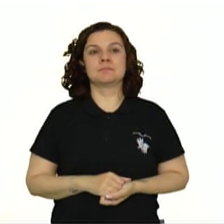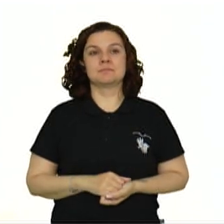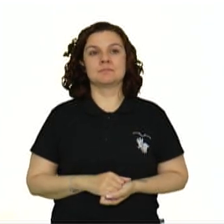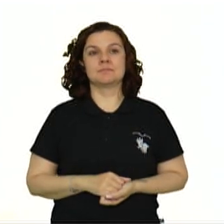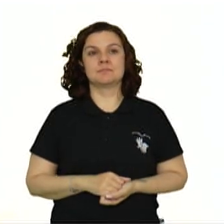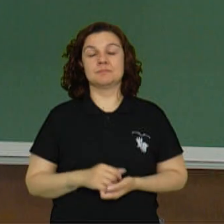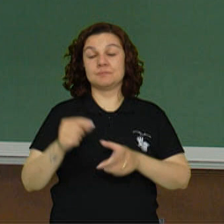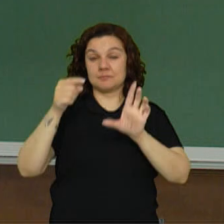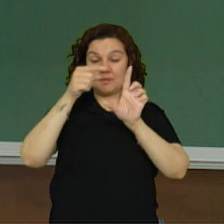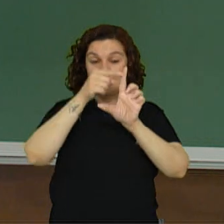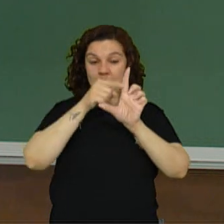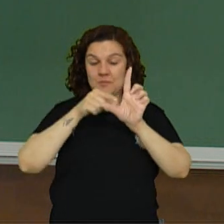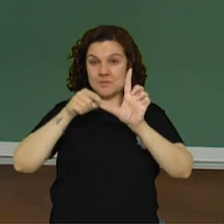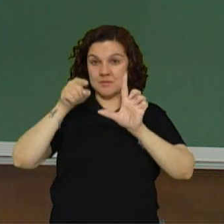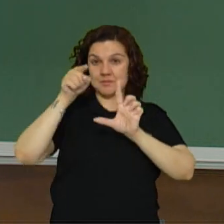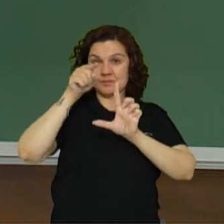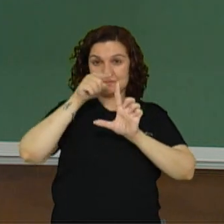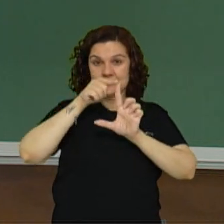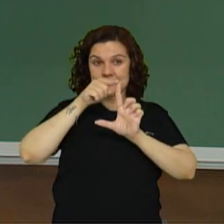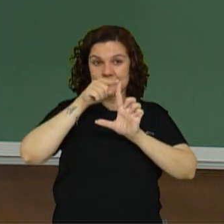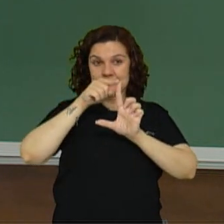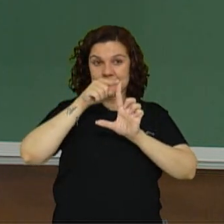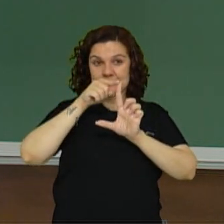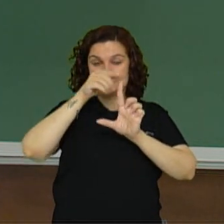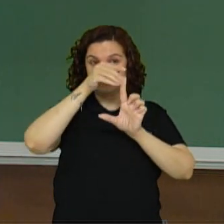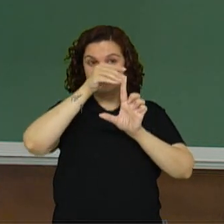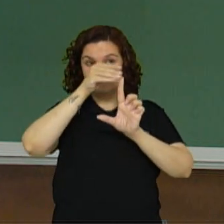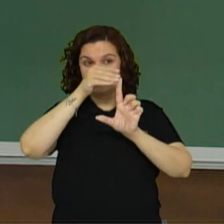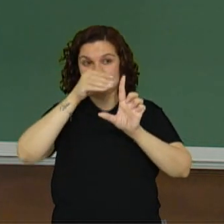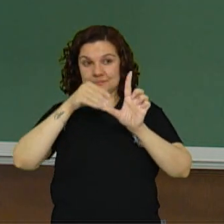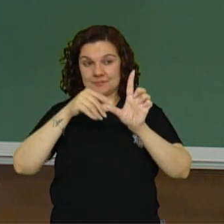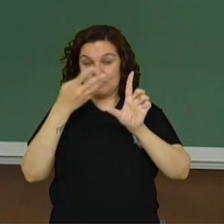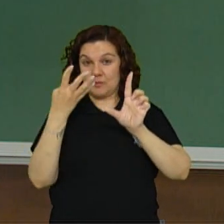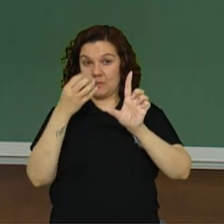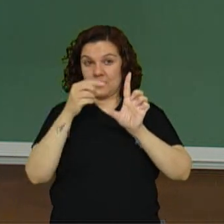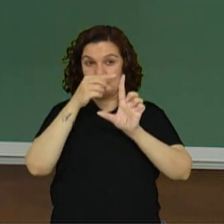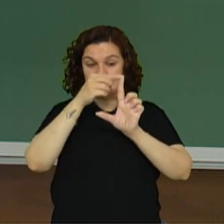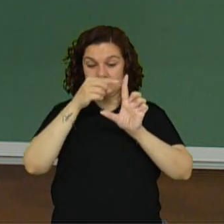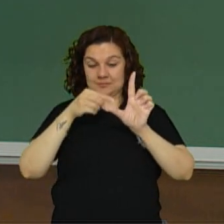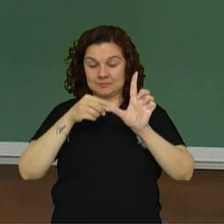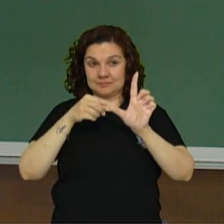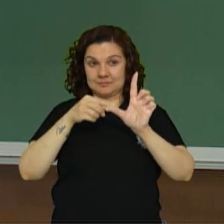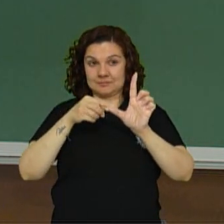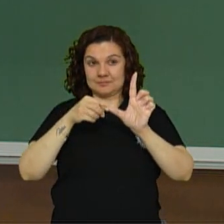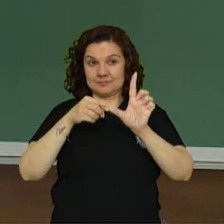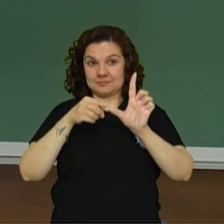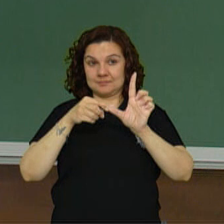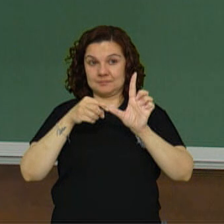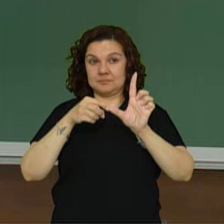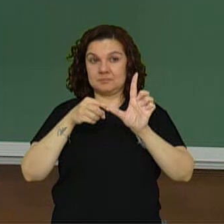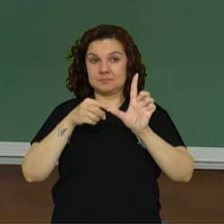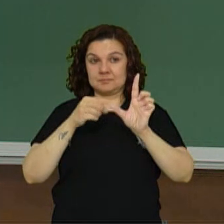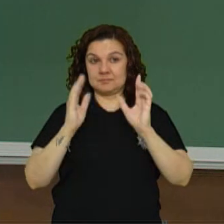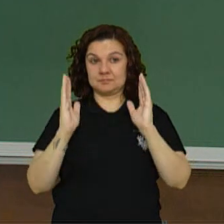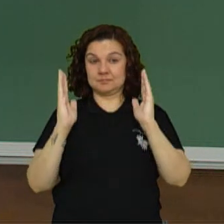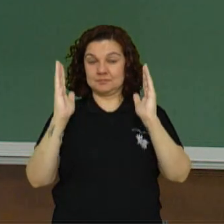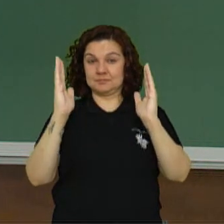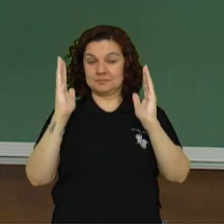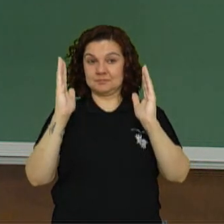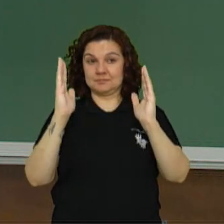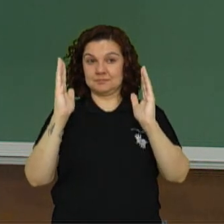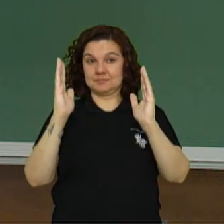aquela circunferência, que tem um diâmetro igual a 40, ela está